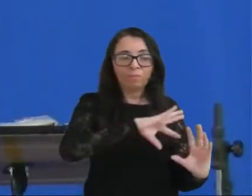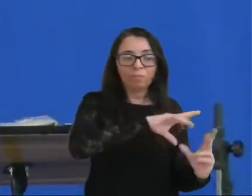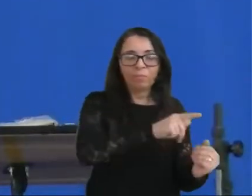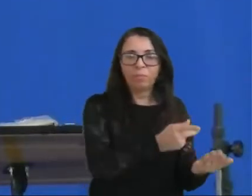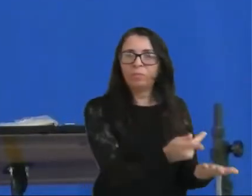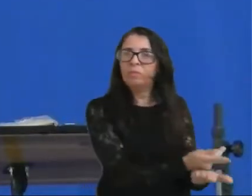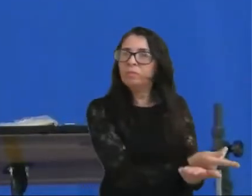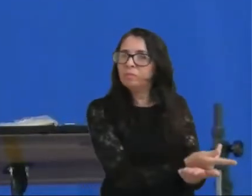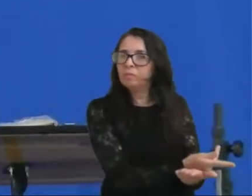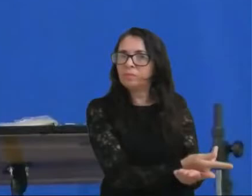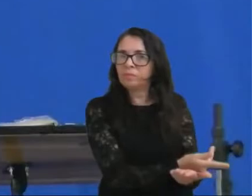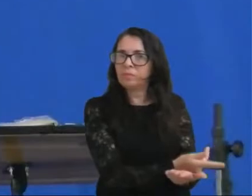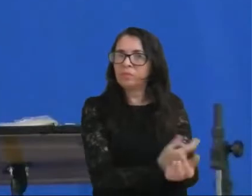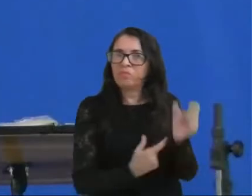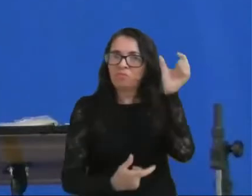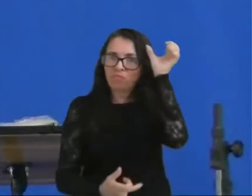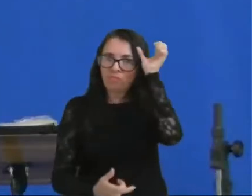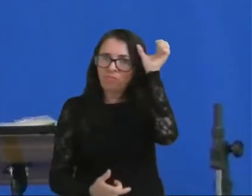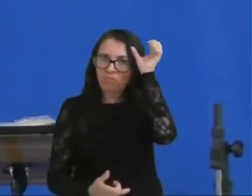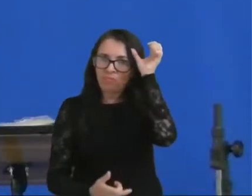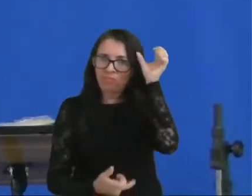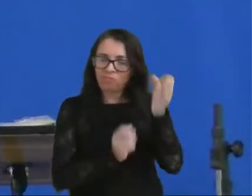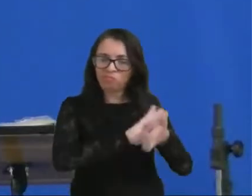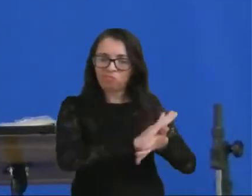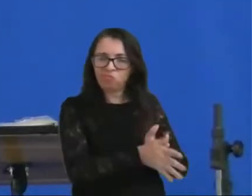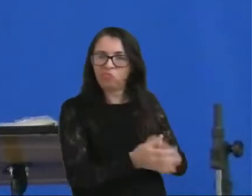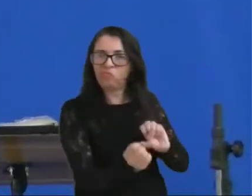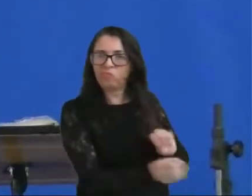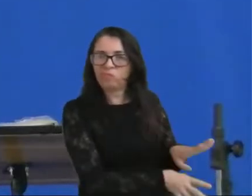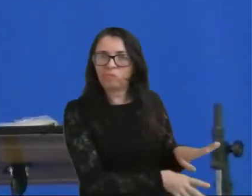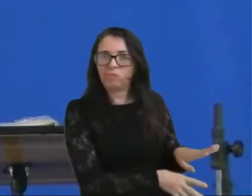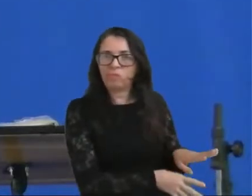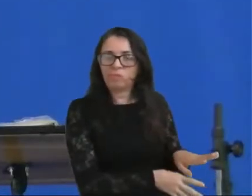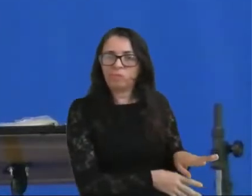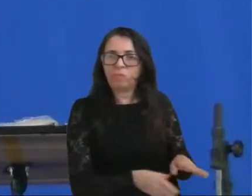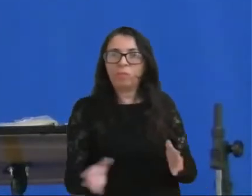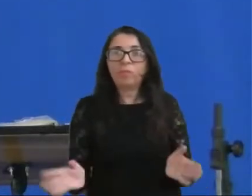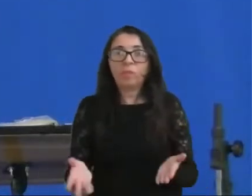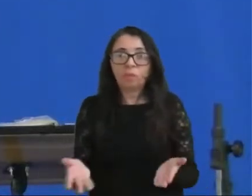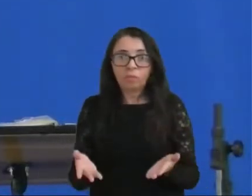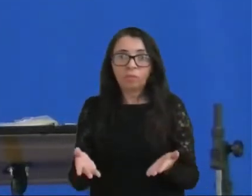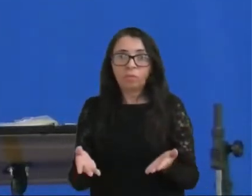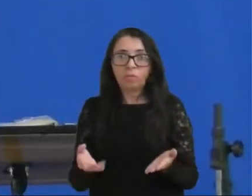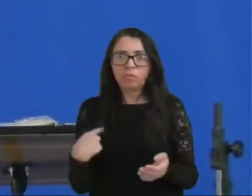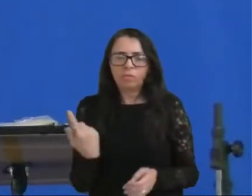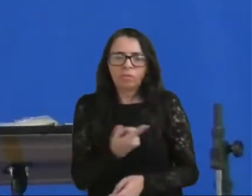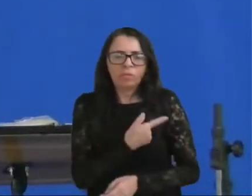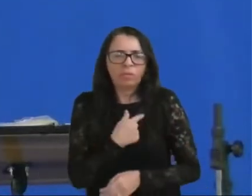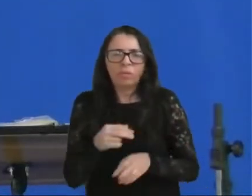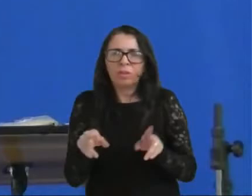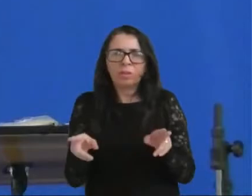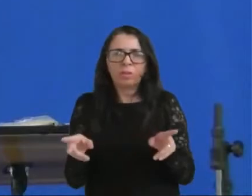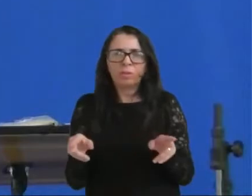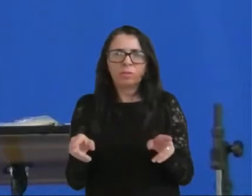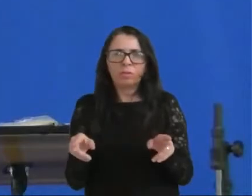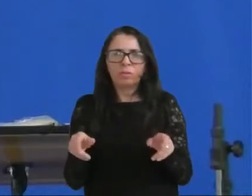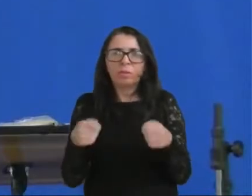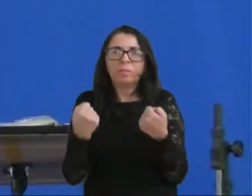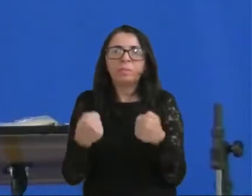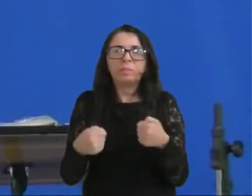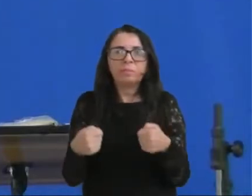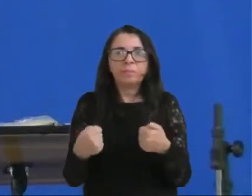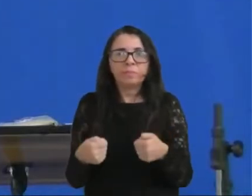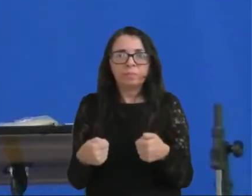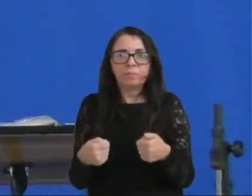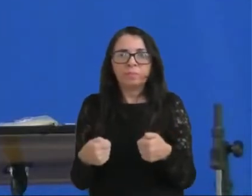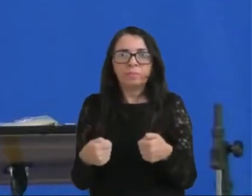estão visíveis no meio da igreja, mas as pessoas não estão se preocupando. A